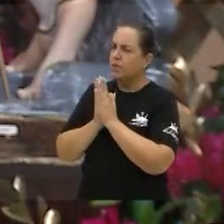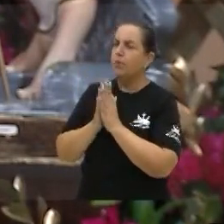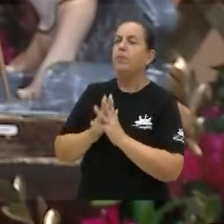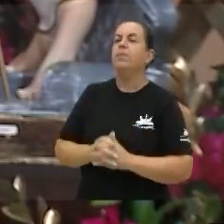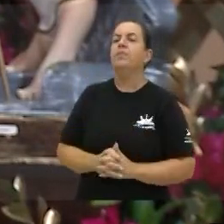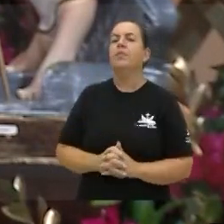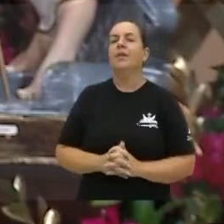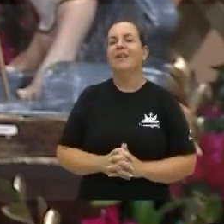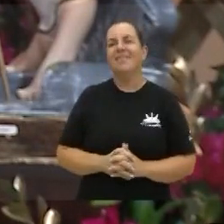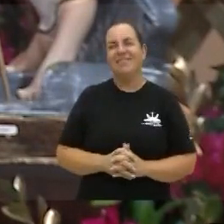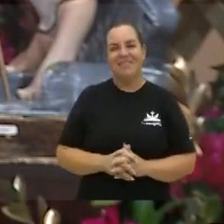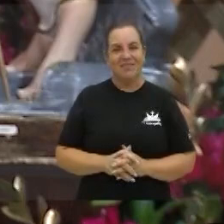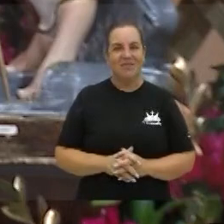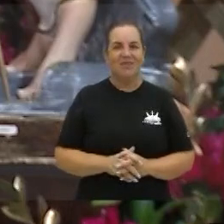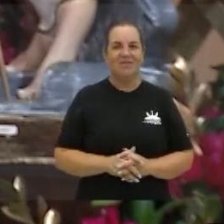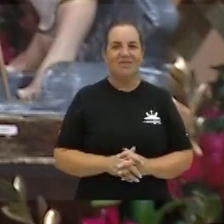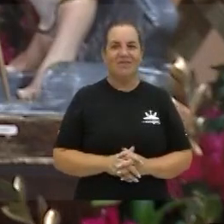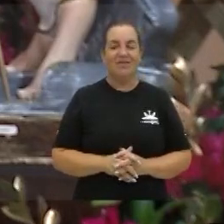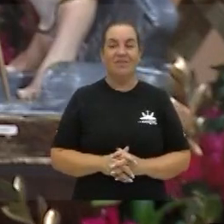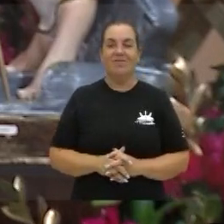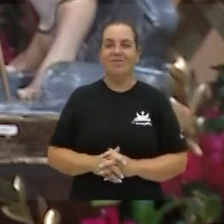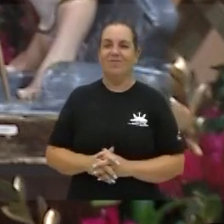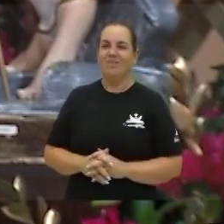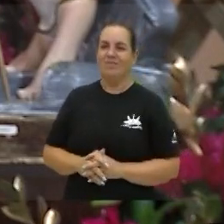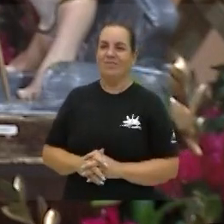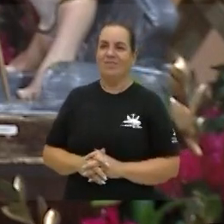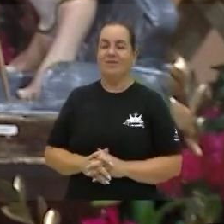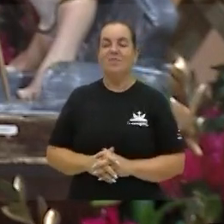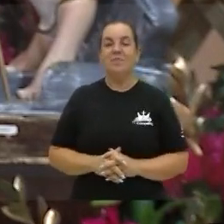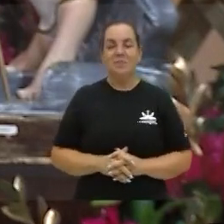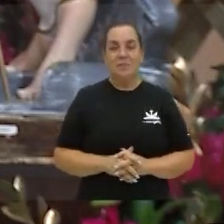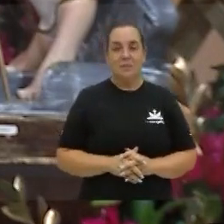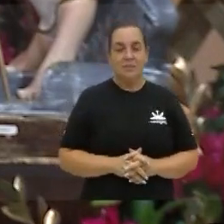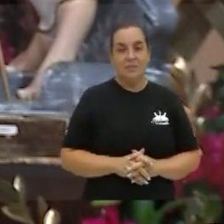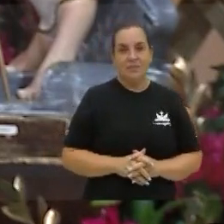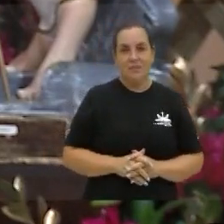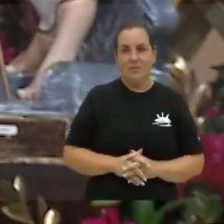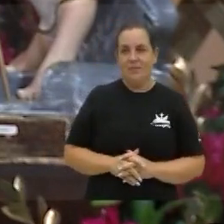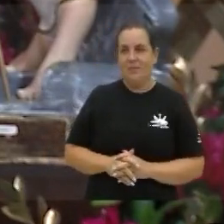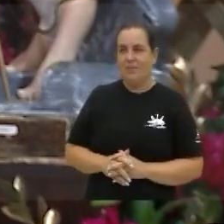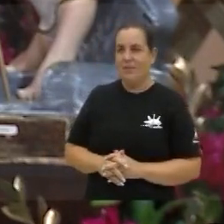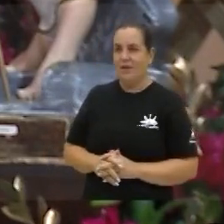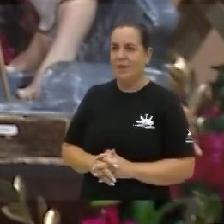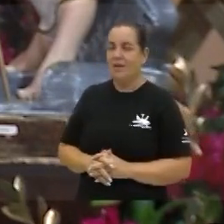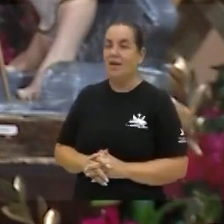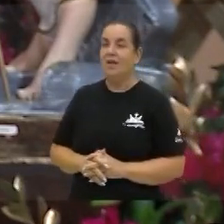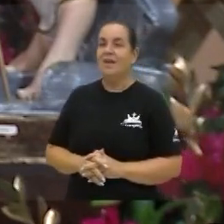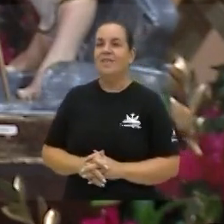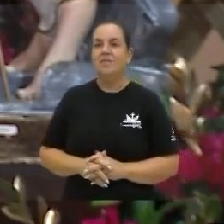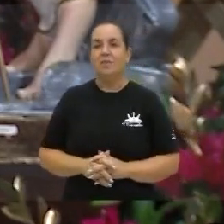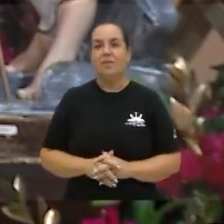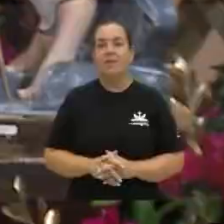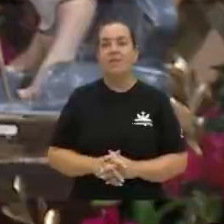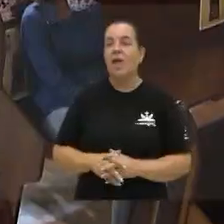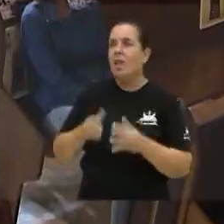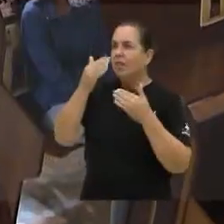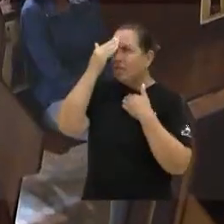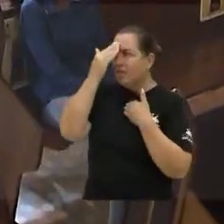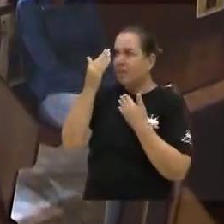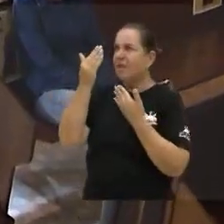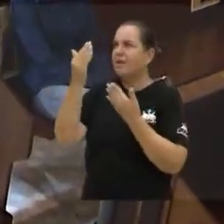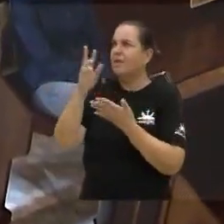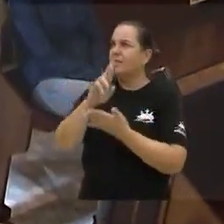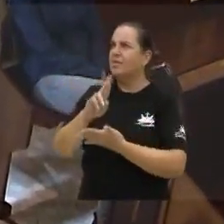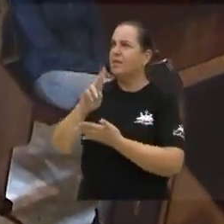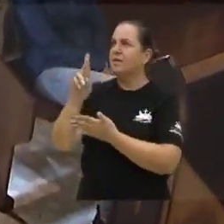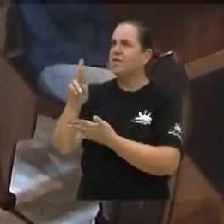Dai graças ao Senhor, porque Ele é bom. Eterna é a sua misericórdia. Todos.